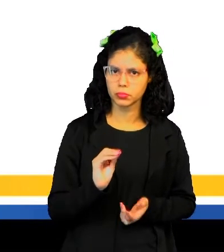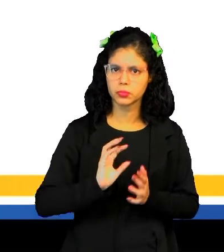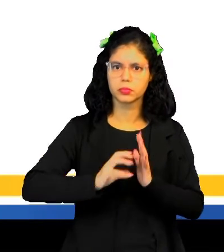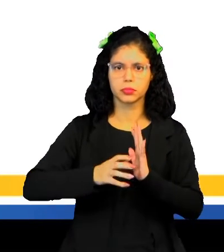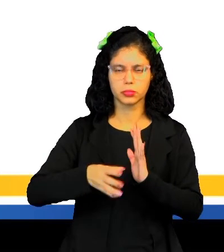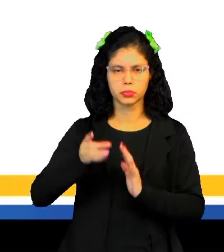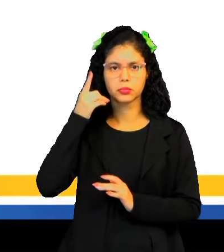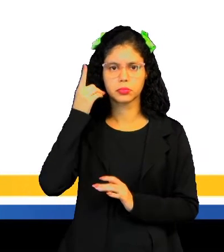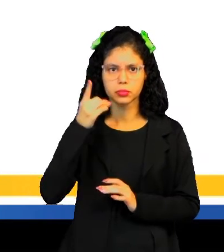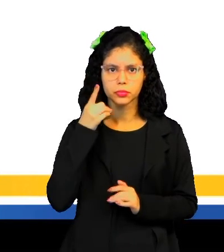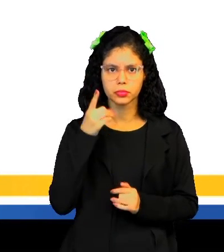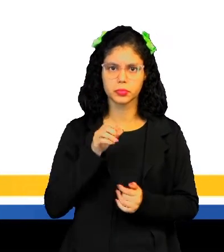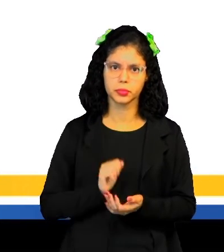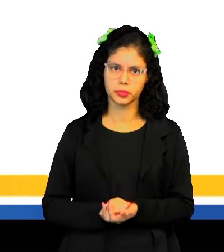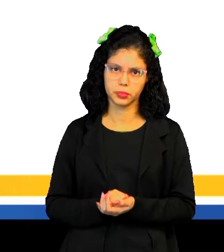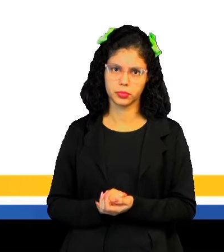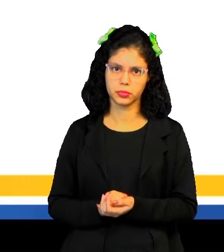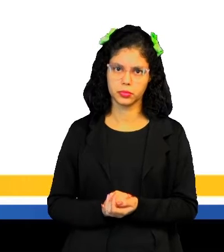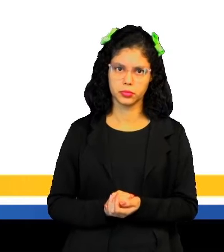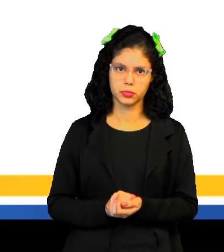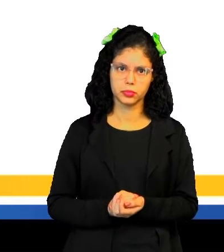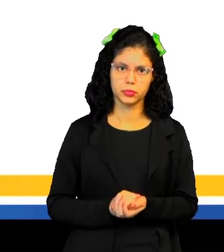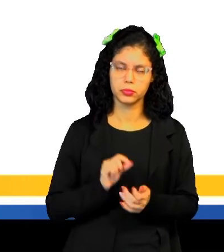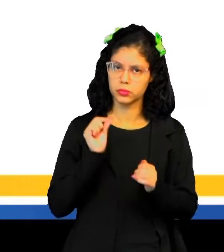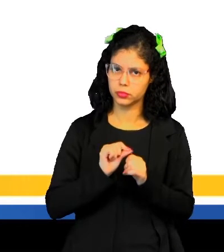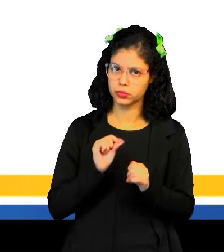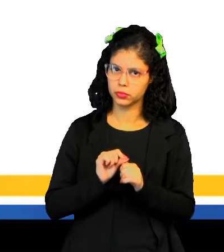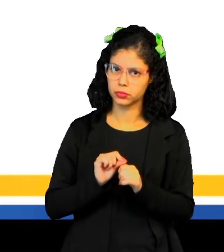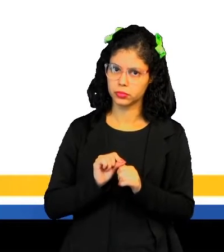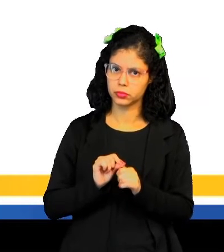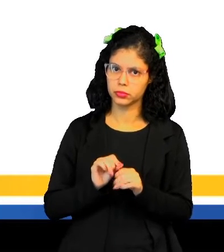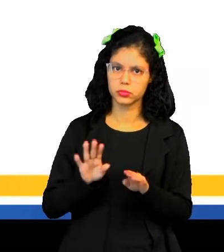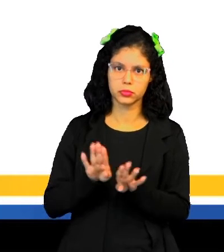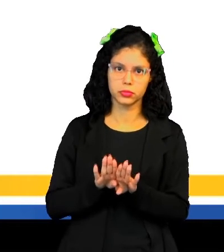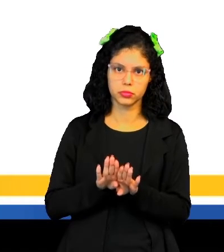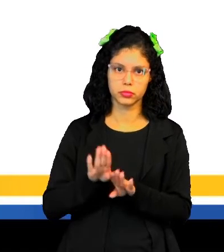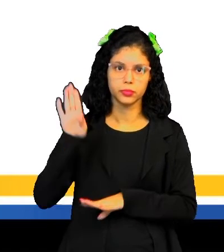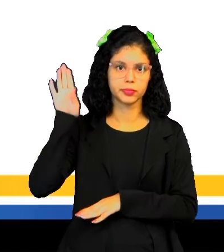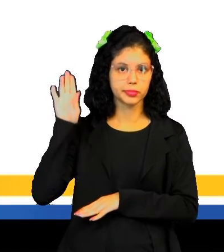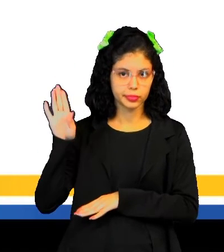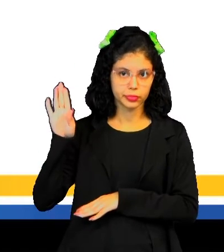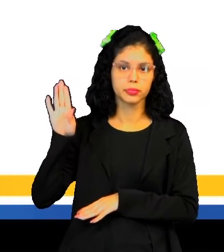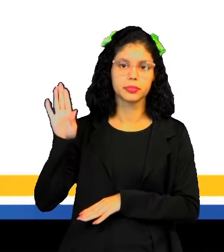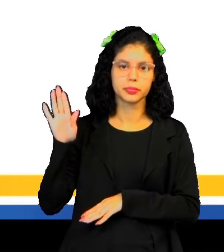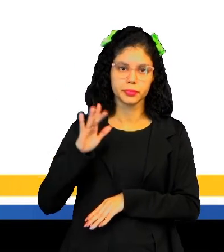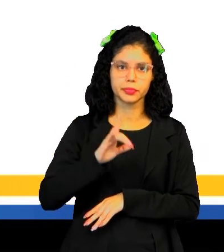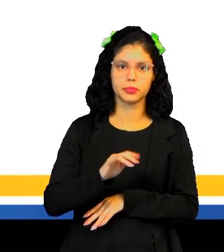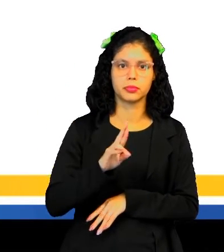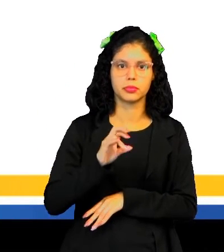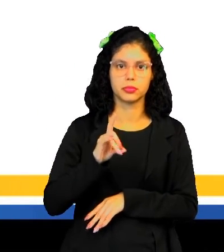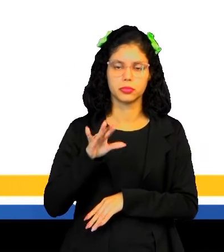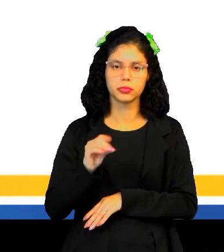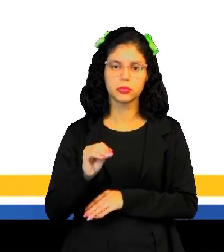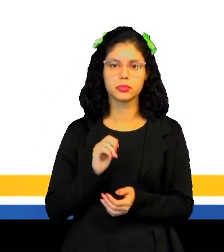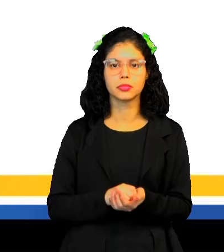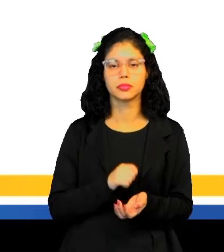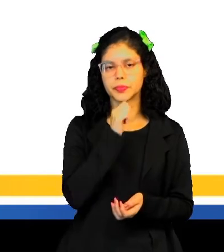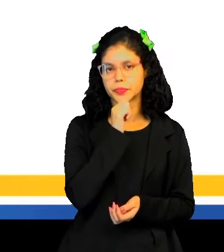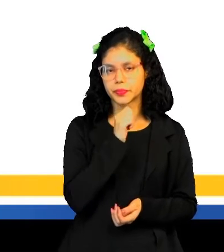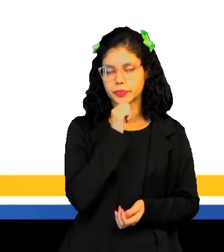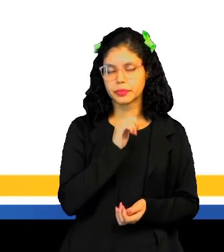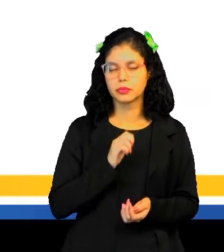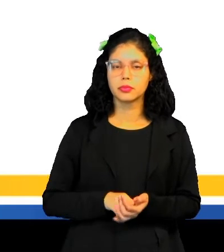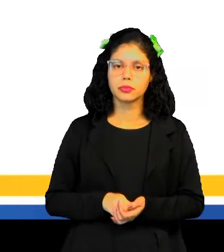dos Deputados, levando à posterior formação da Aliança Democrática e a candidatura do Tancredo Neves, né? Que